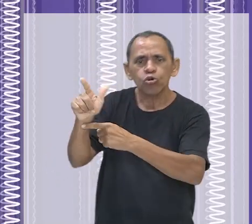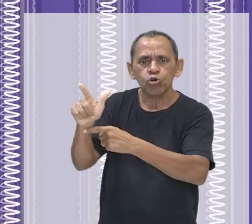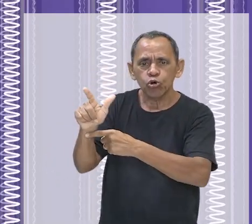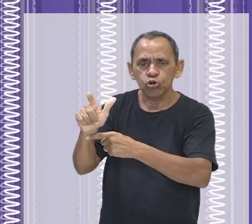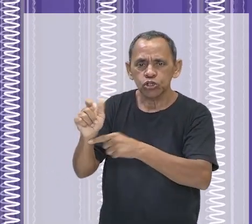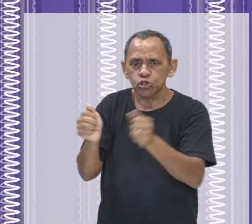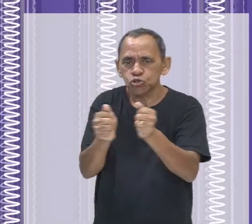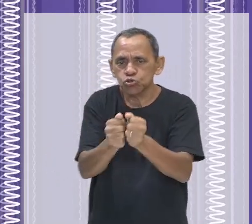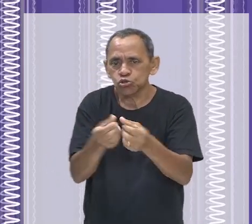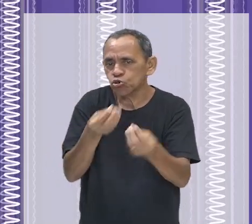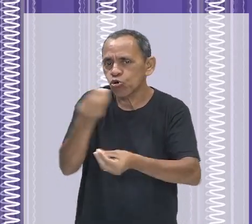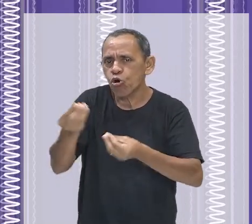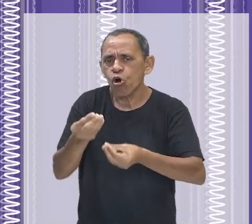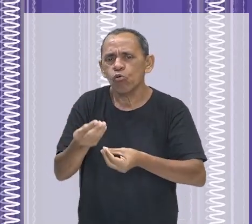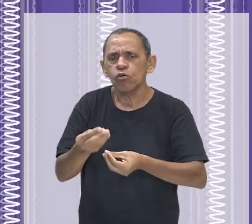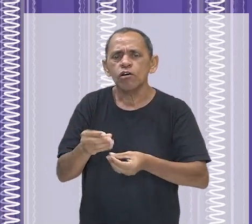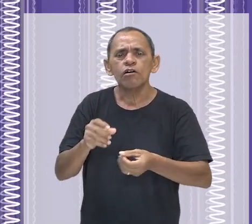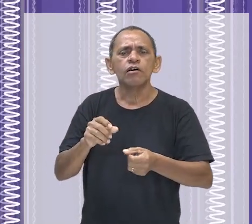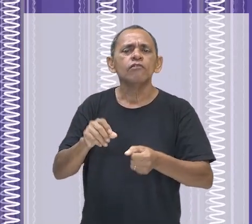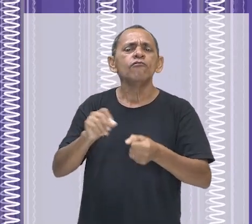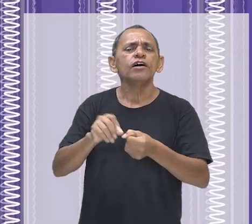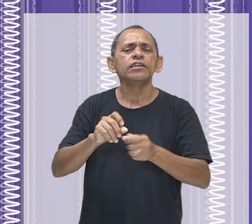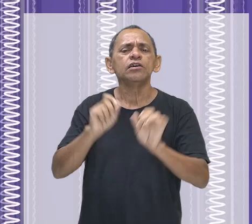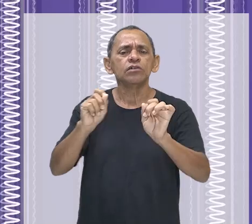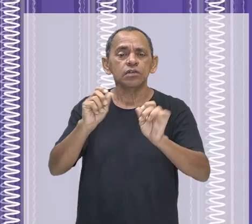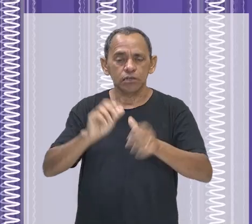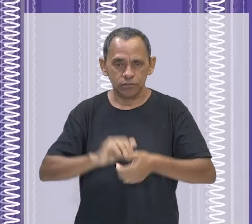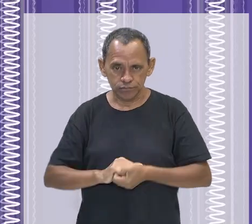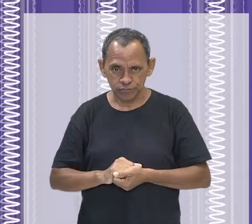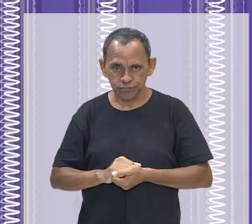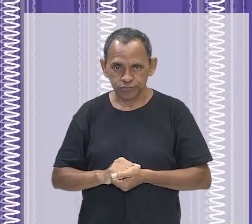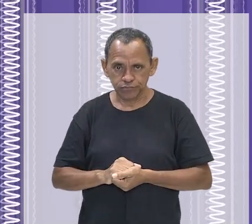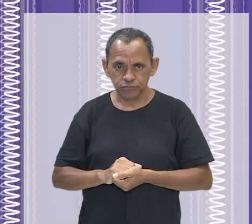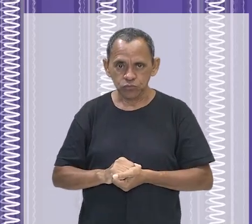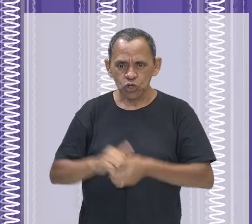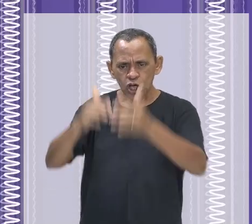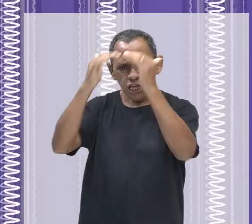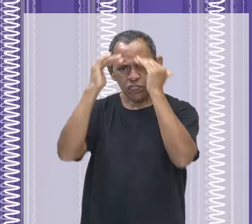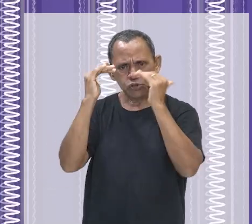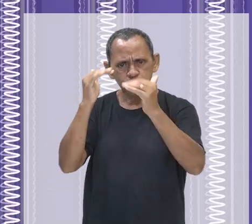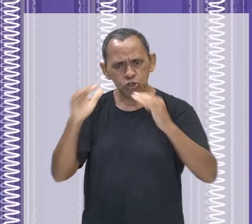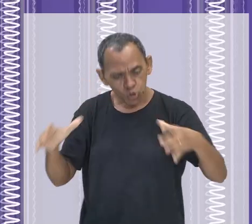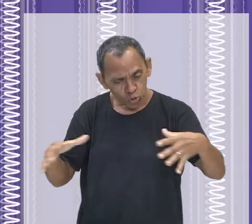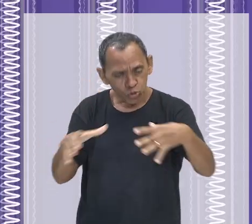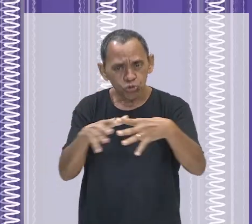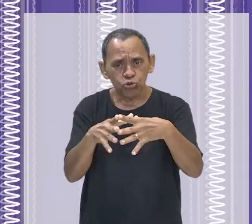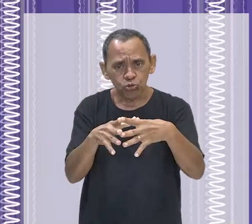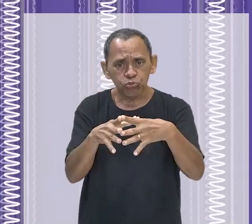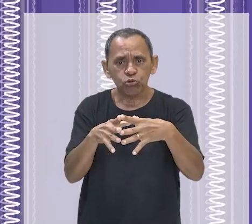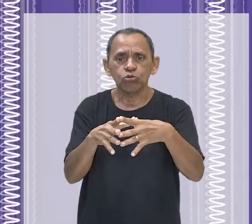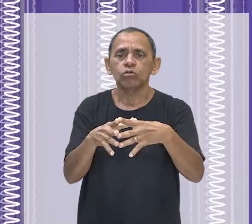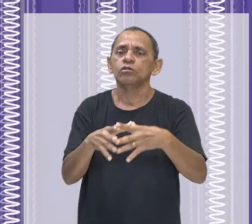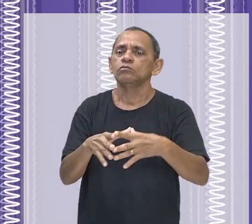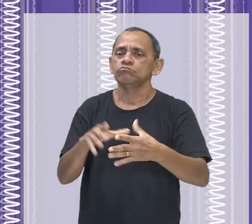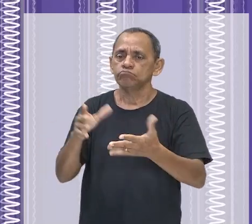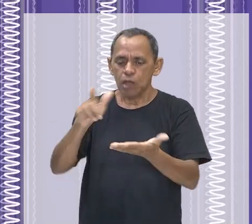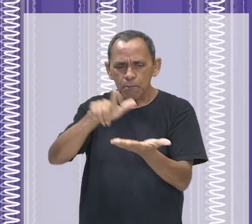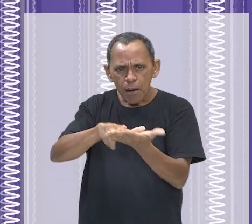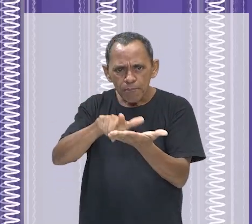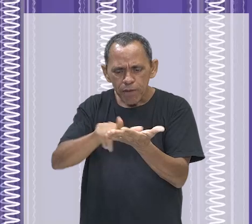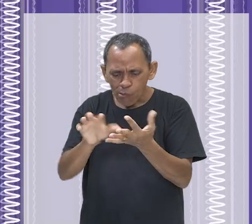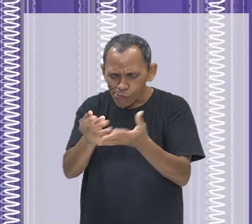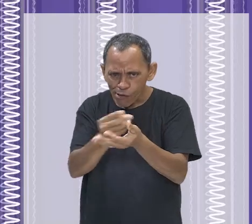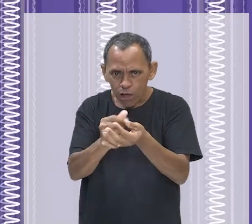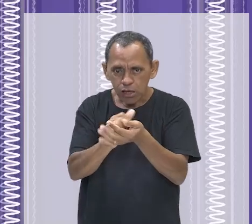da urbanidade, do respeito à coletividade, você ia pegar aquele lixo e jogar,